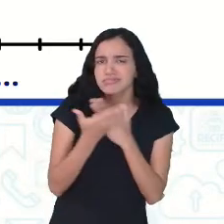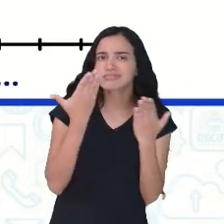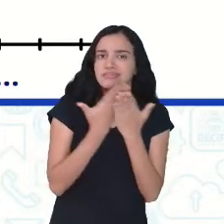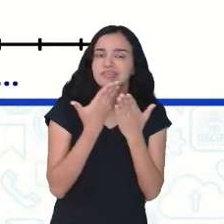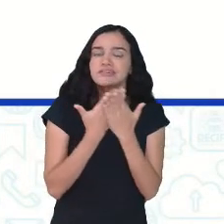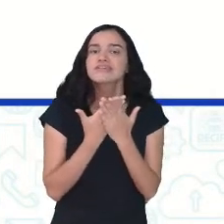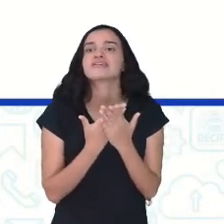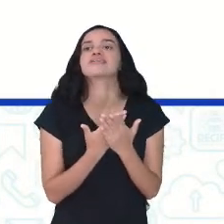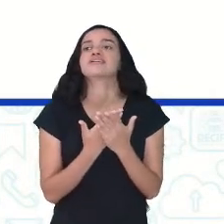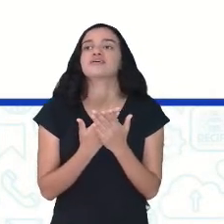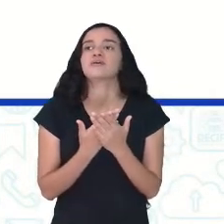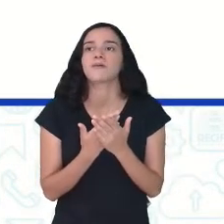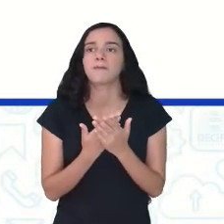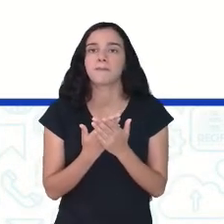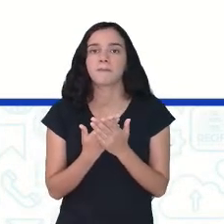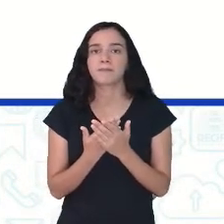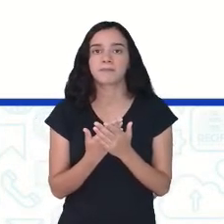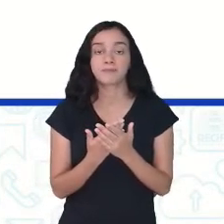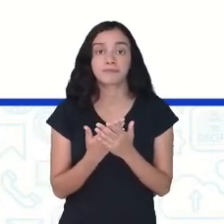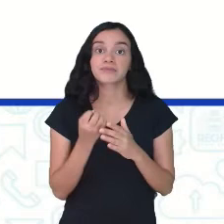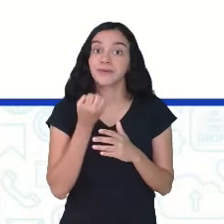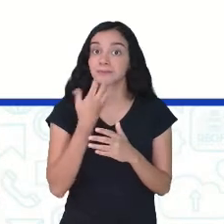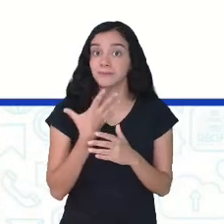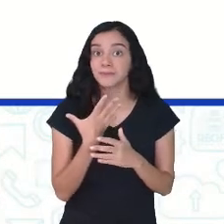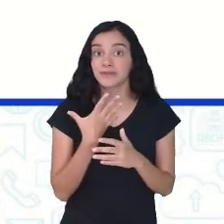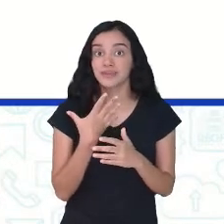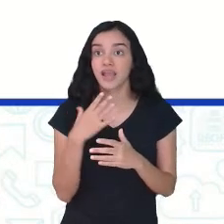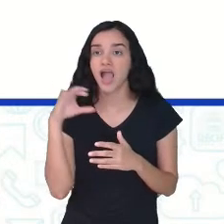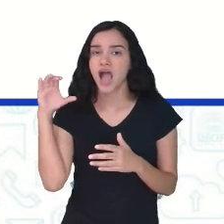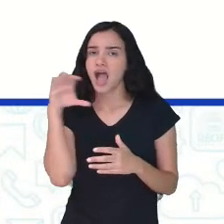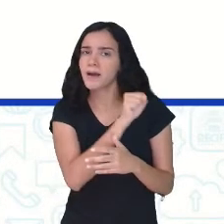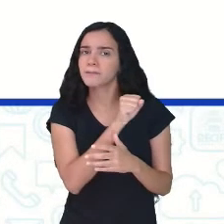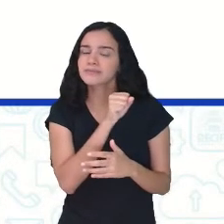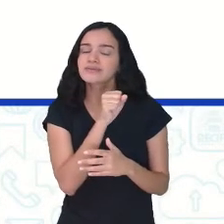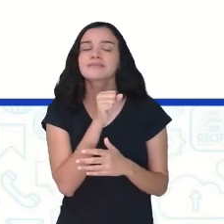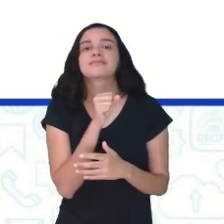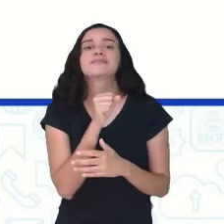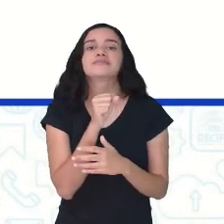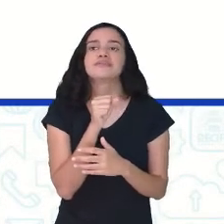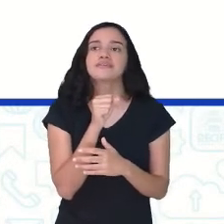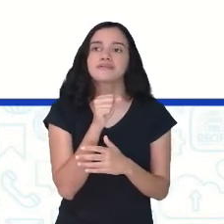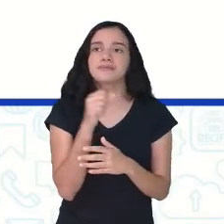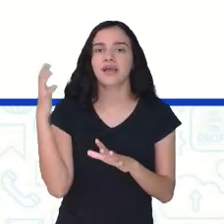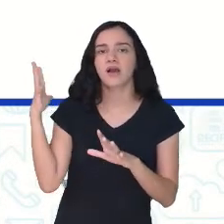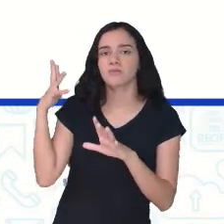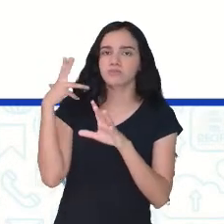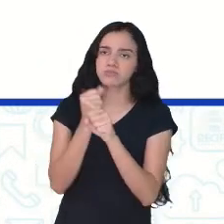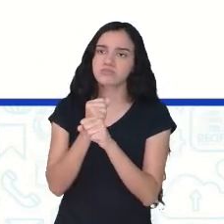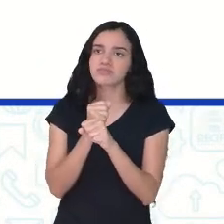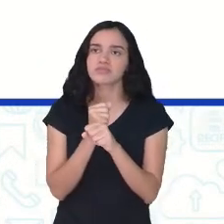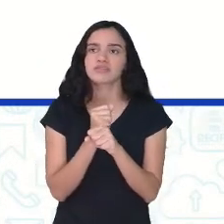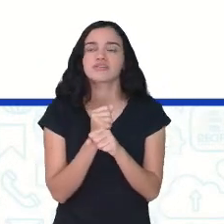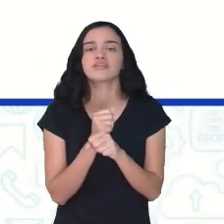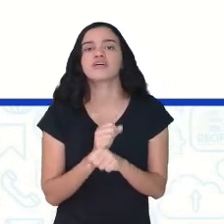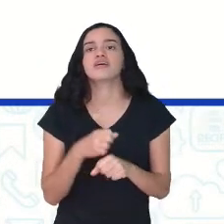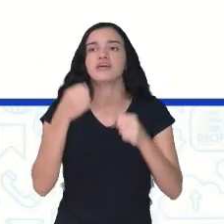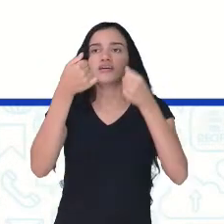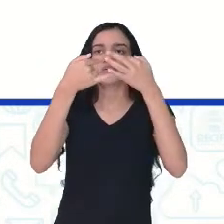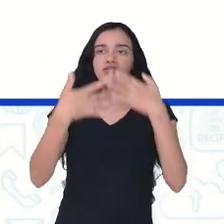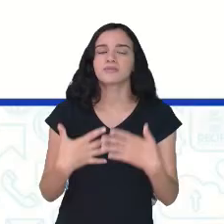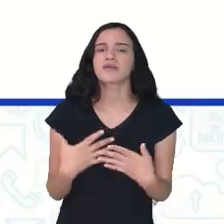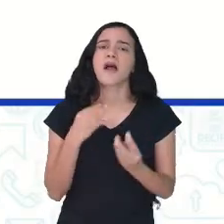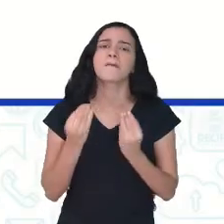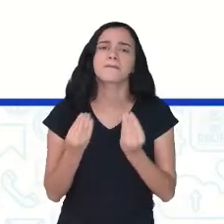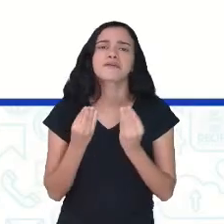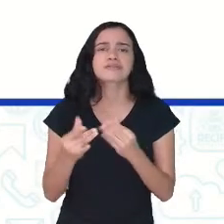professor Pedro. Bem, então, rapidamente, a gente falou, para que